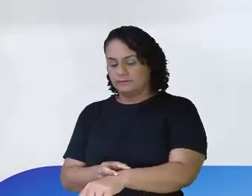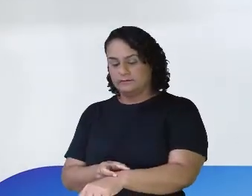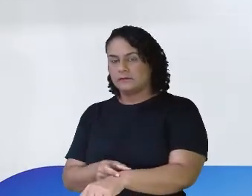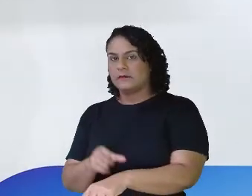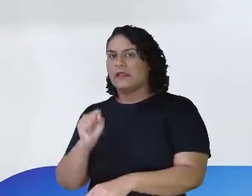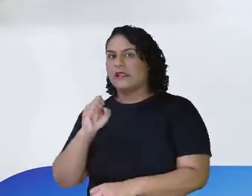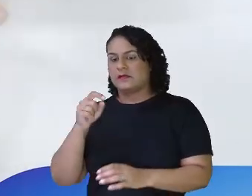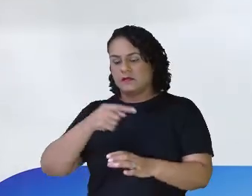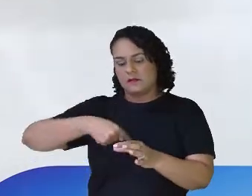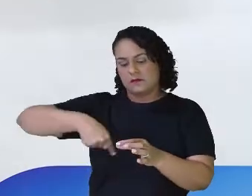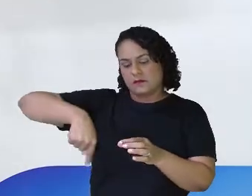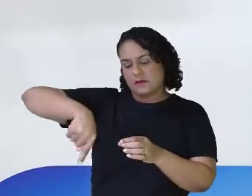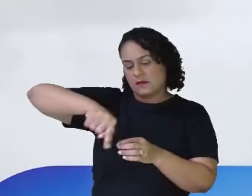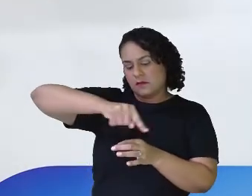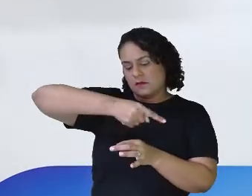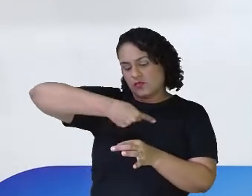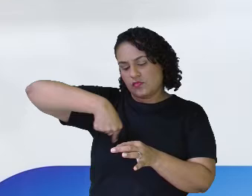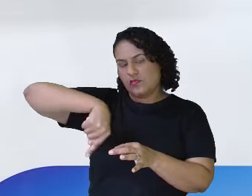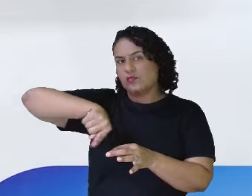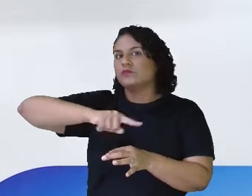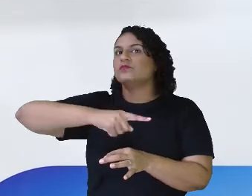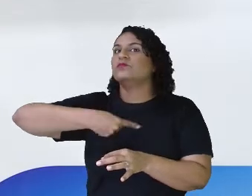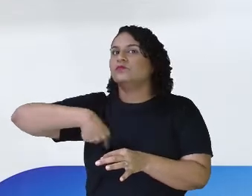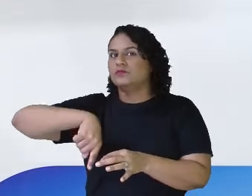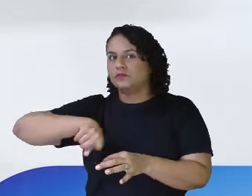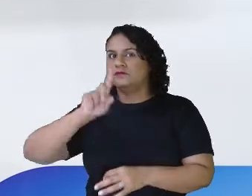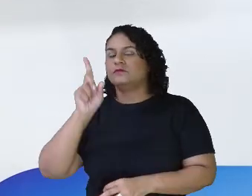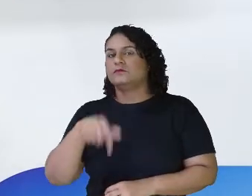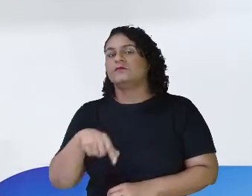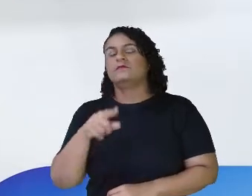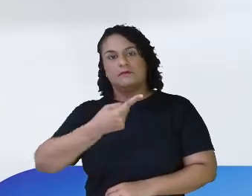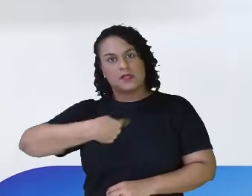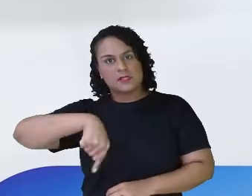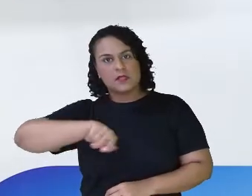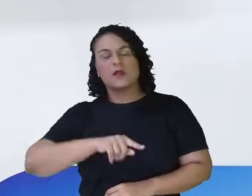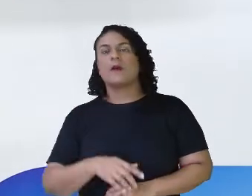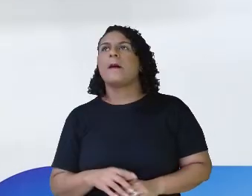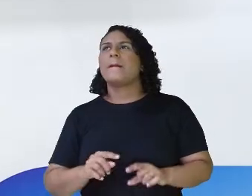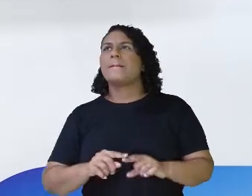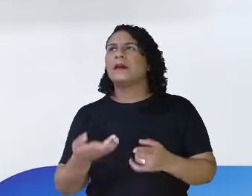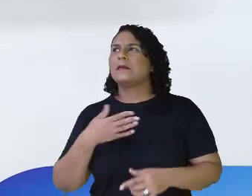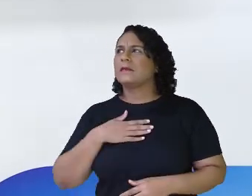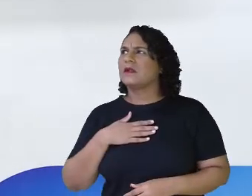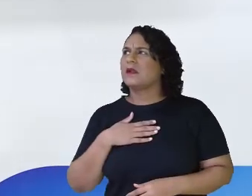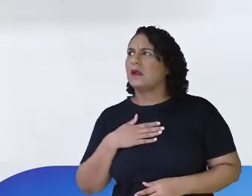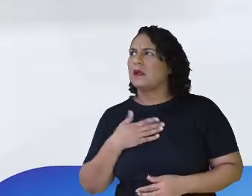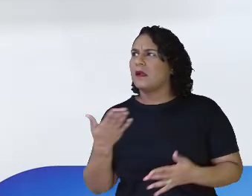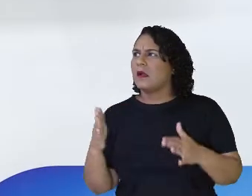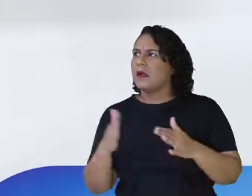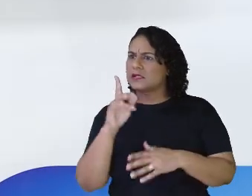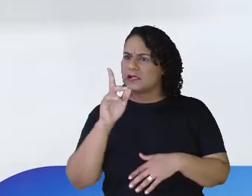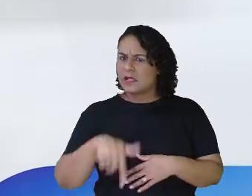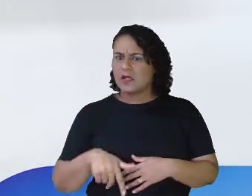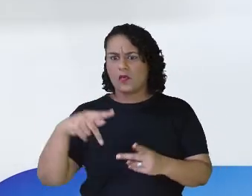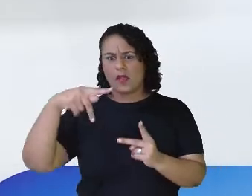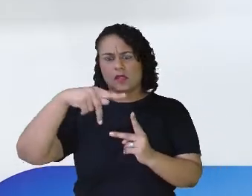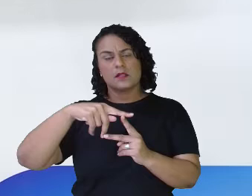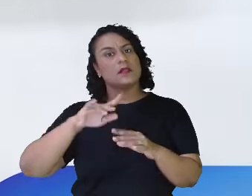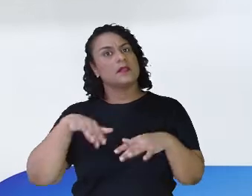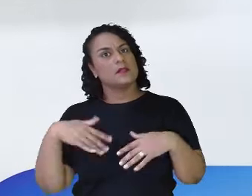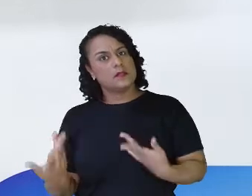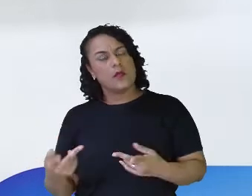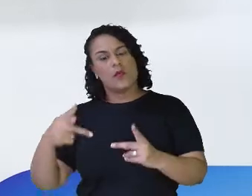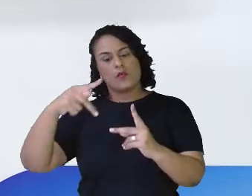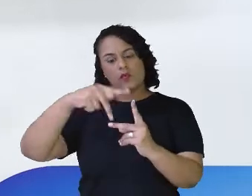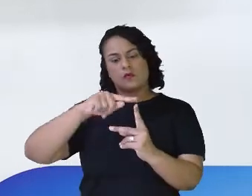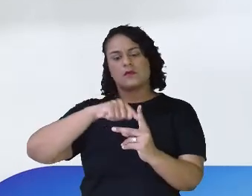o contorno dele, círculo, beleza? Eita, professora, mas da minha casa é quadrado. Então, o formato do seu relógio será